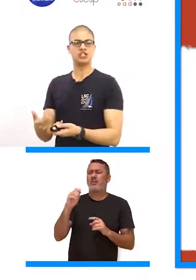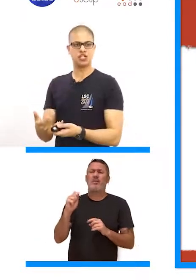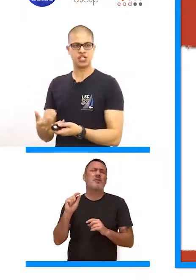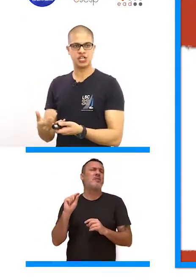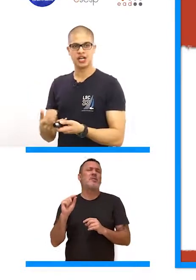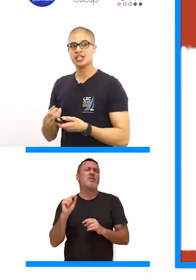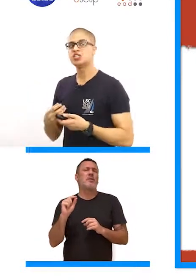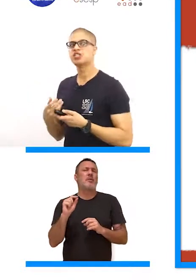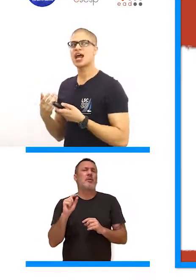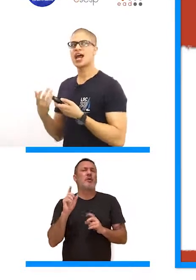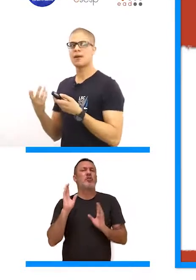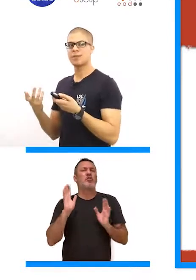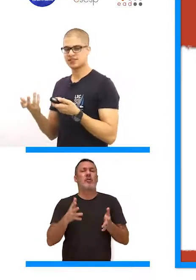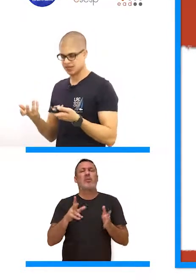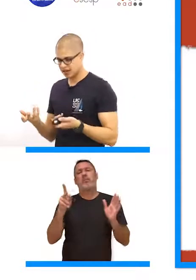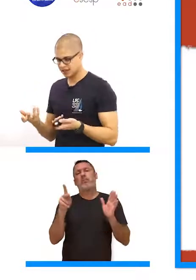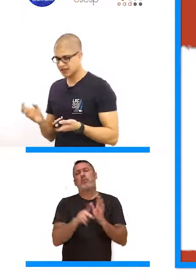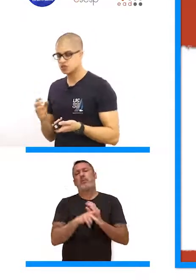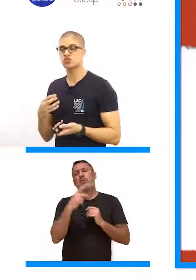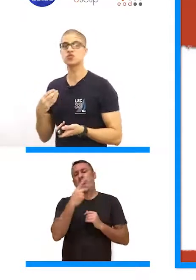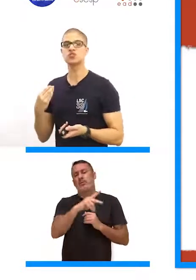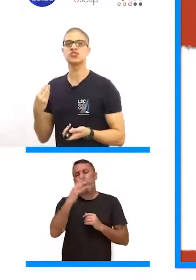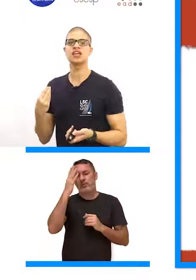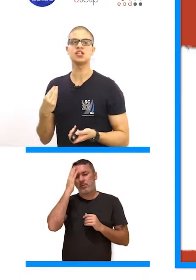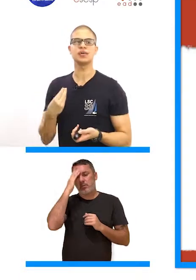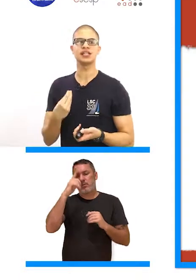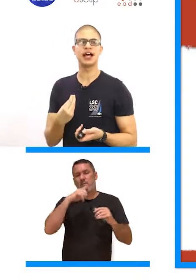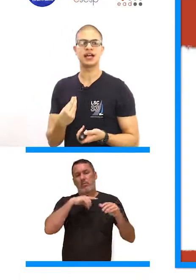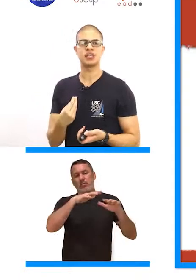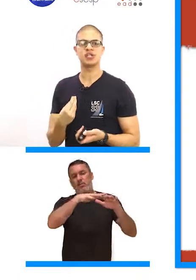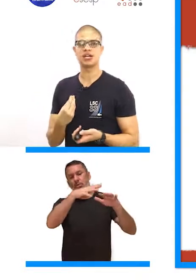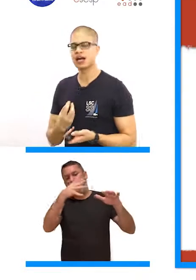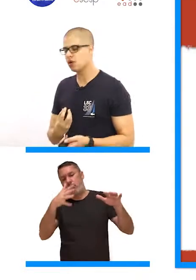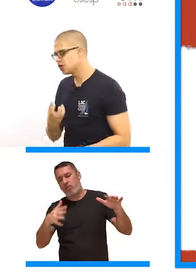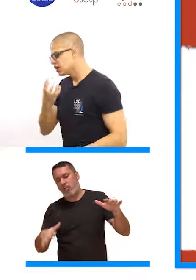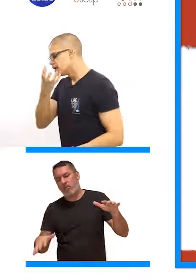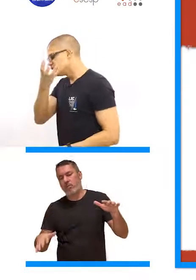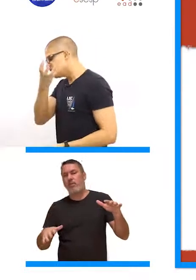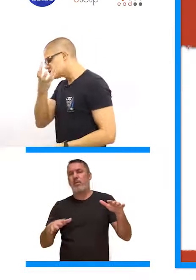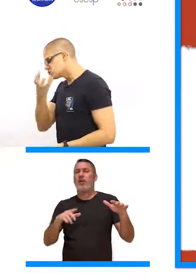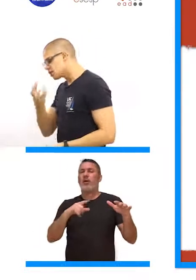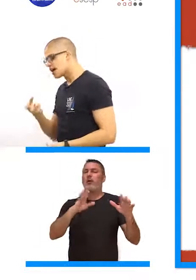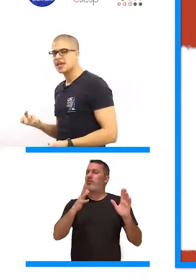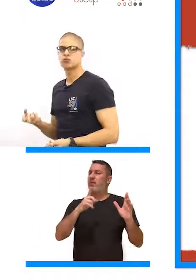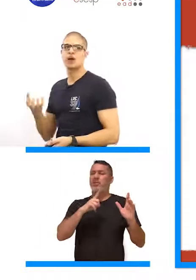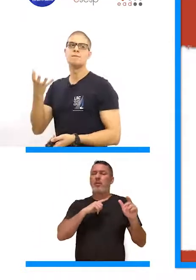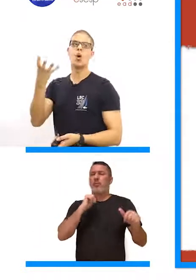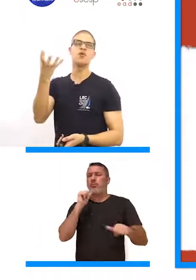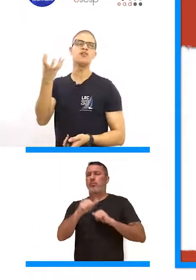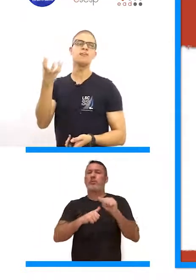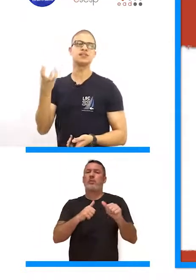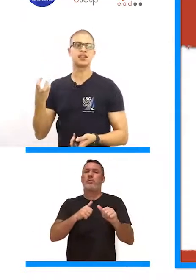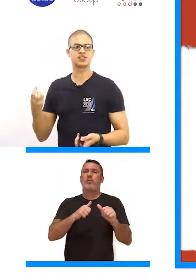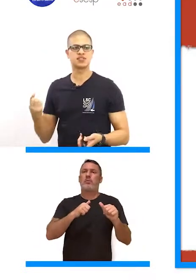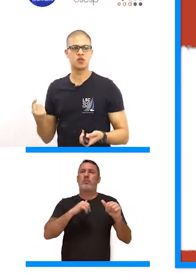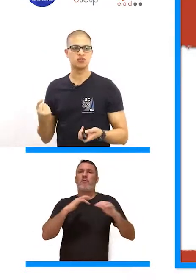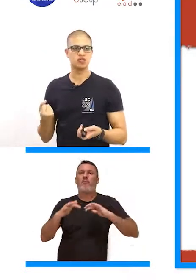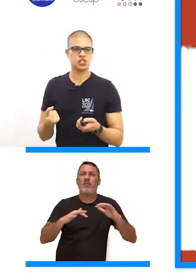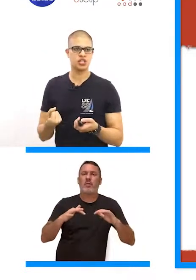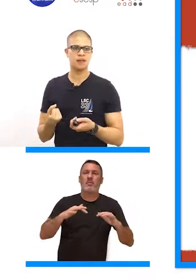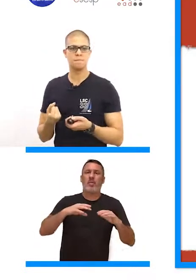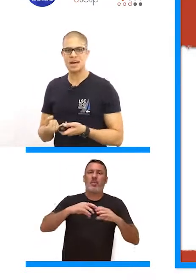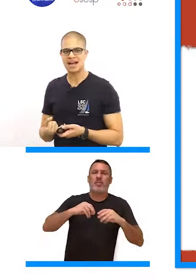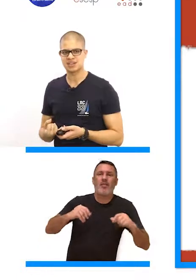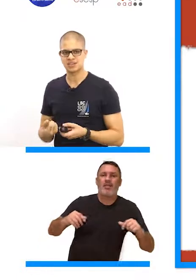naturalmente já apresenta suscetibilidade ao deslocamento, a